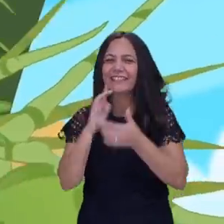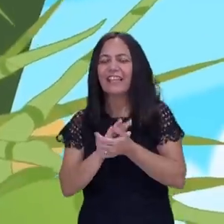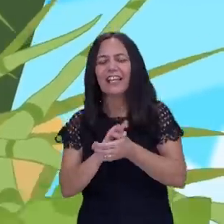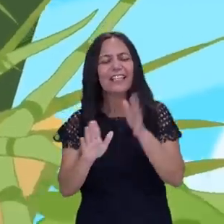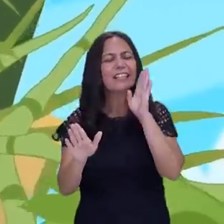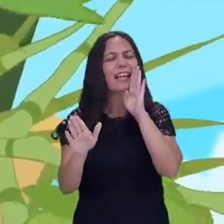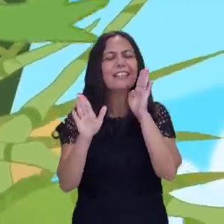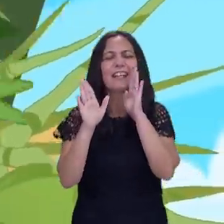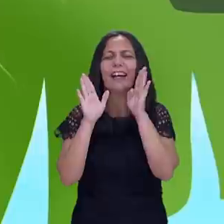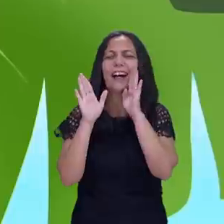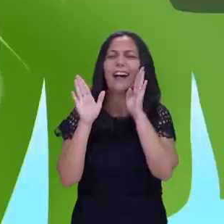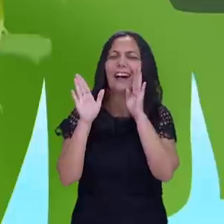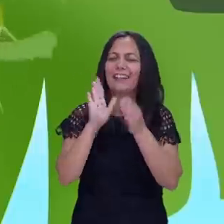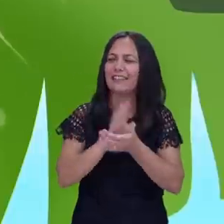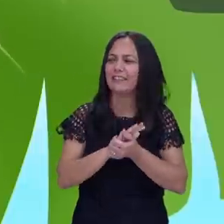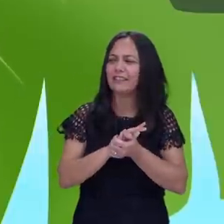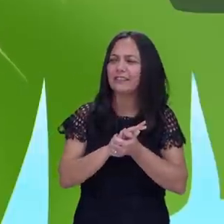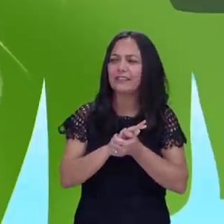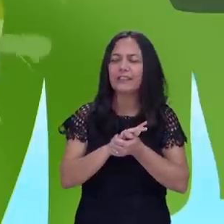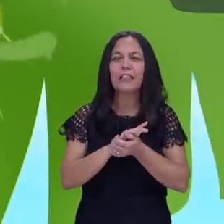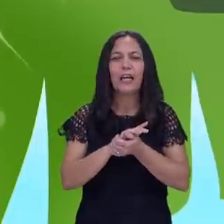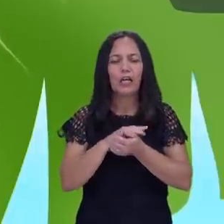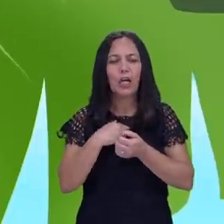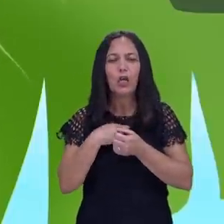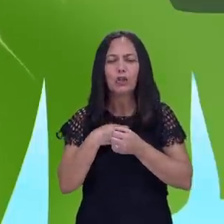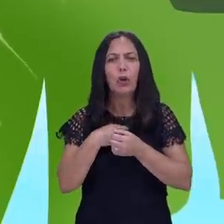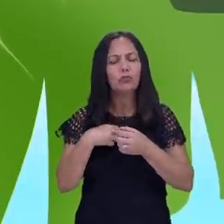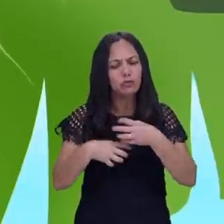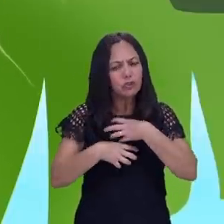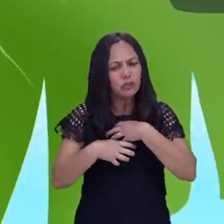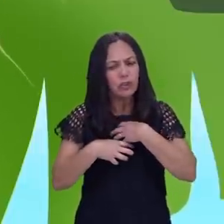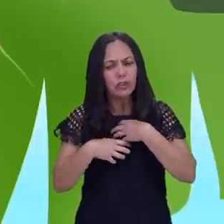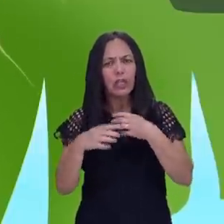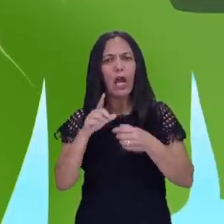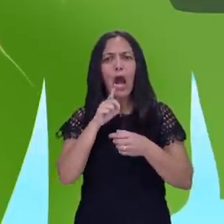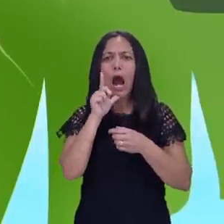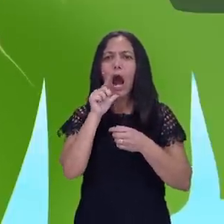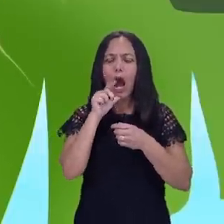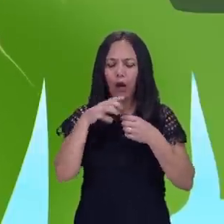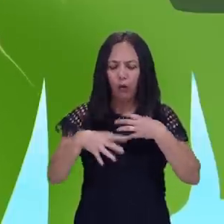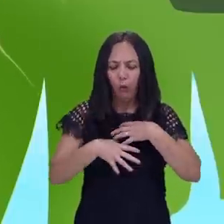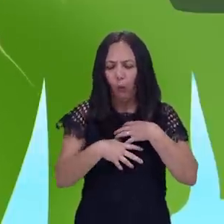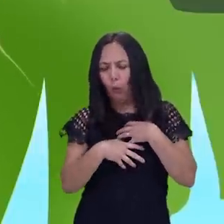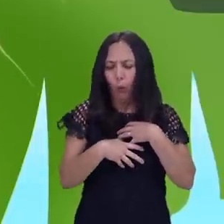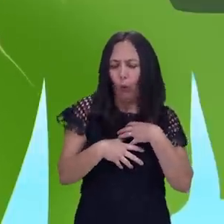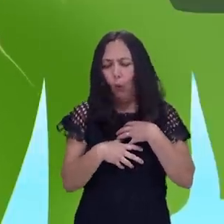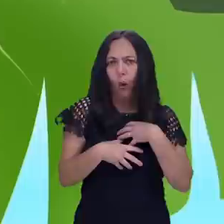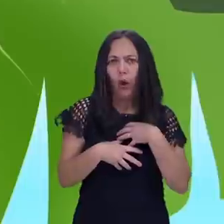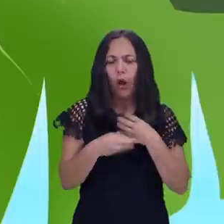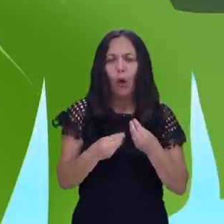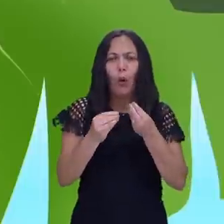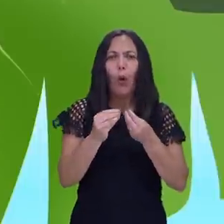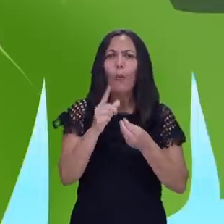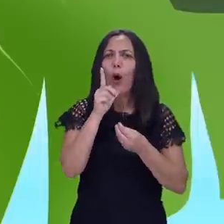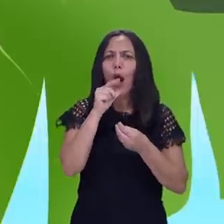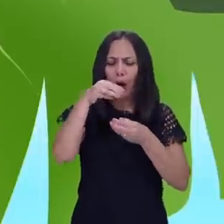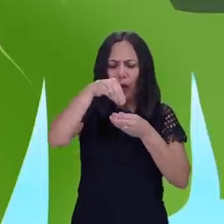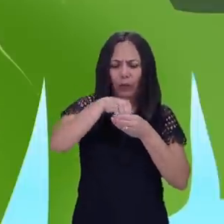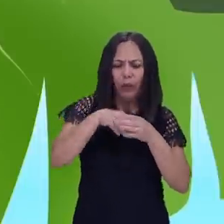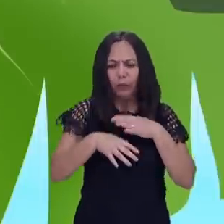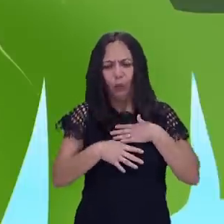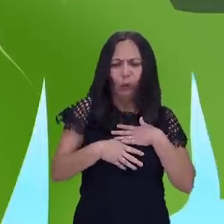Isso é legal! E eu tô sentindo que tem água sim. Eu também. Mas como ela foi parar aqui